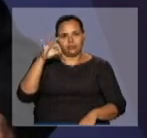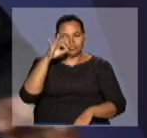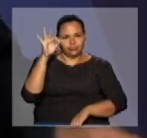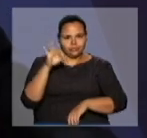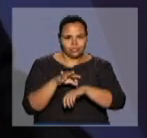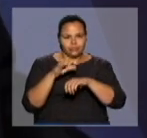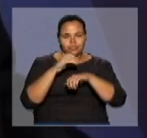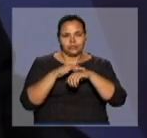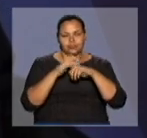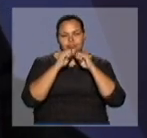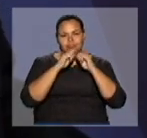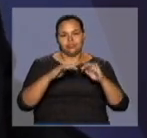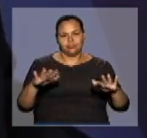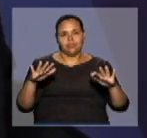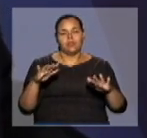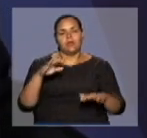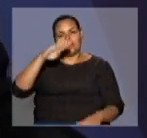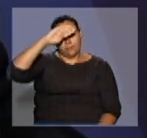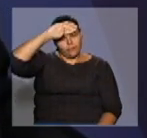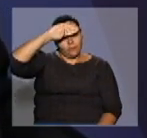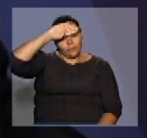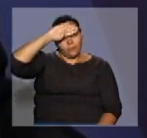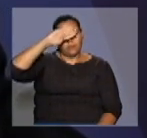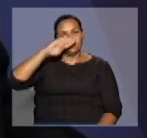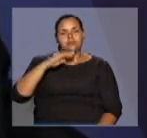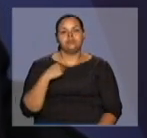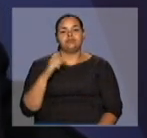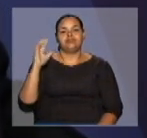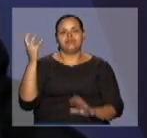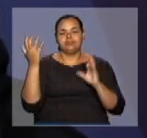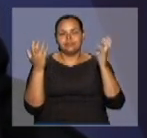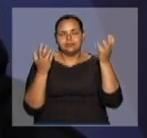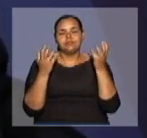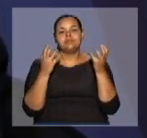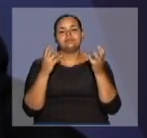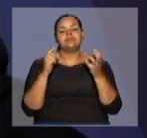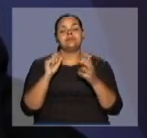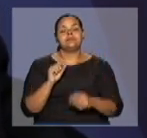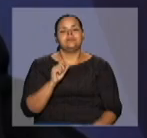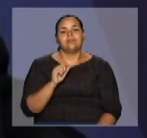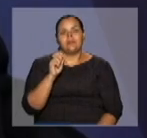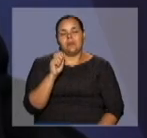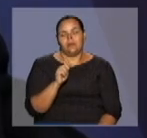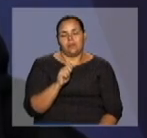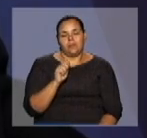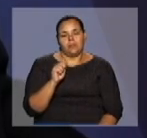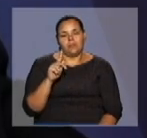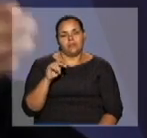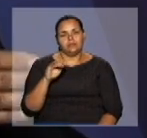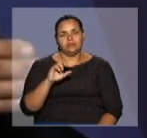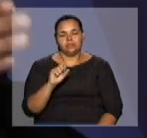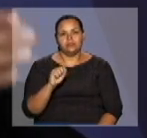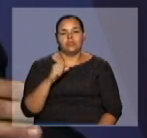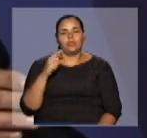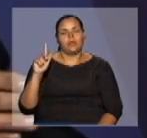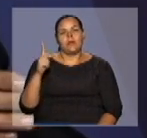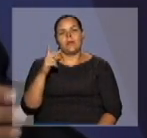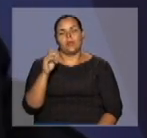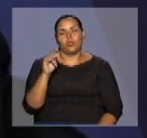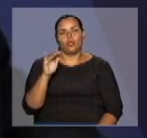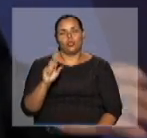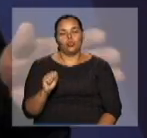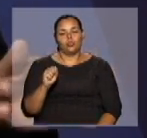mosquito. No caso da febre silvestre, o gênero Sabetes e o gênero